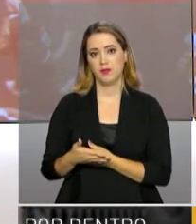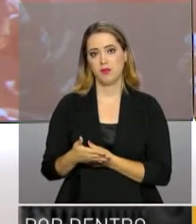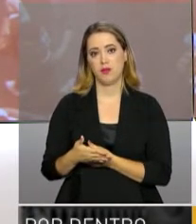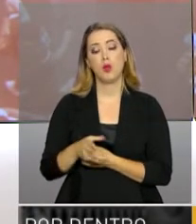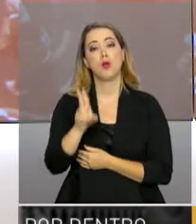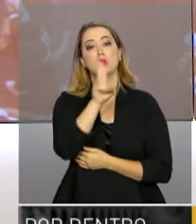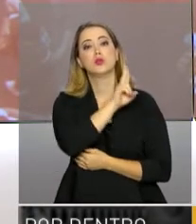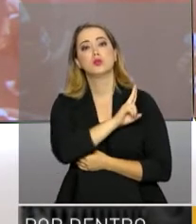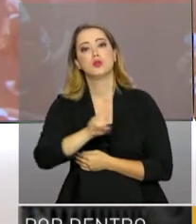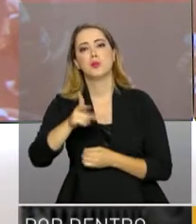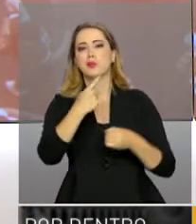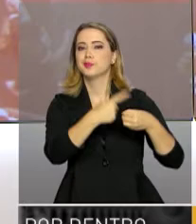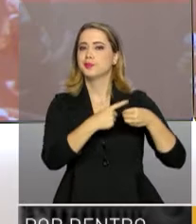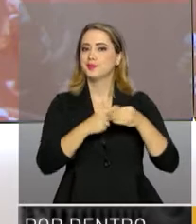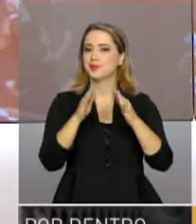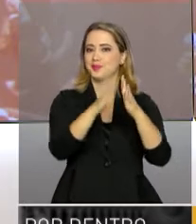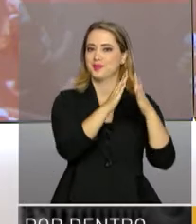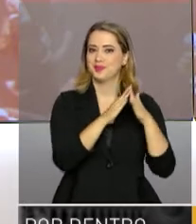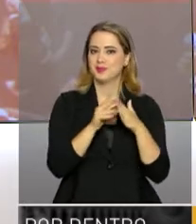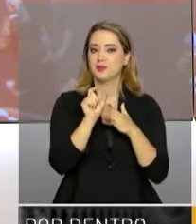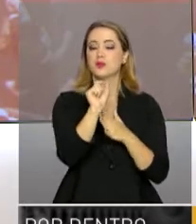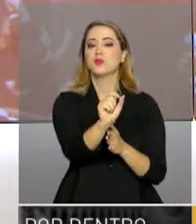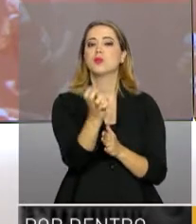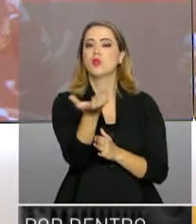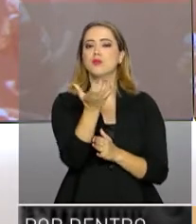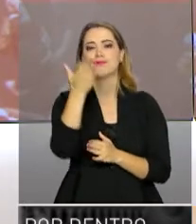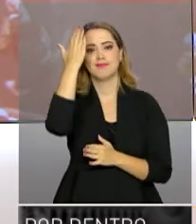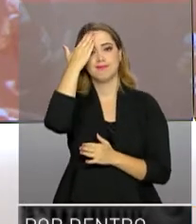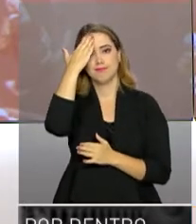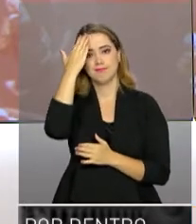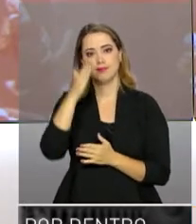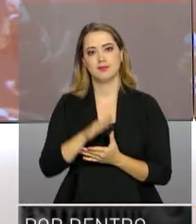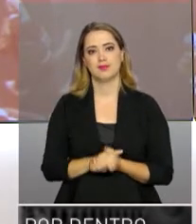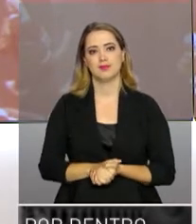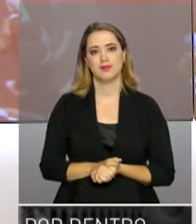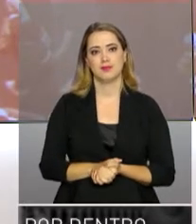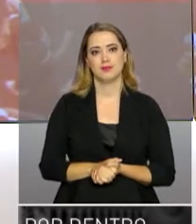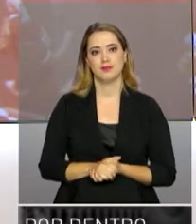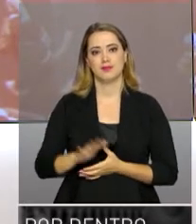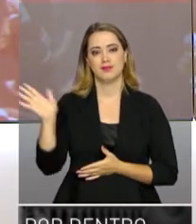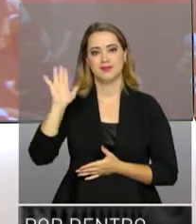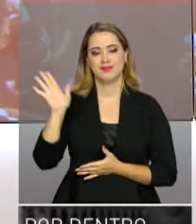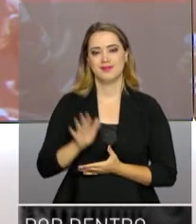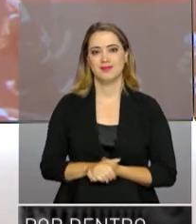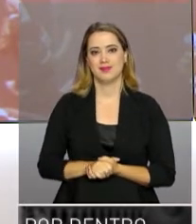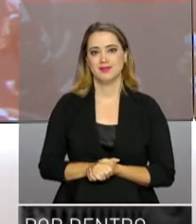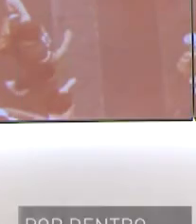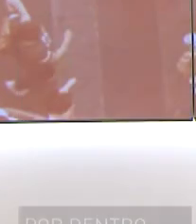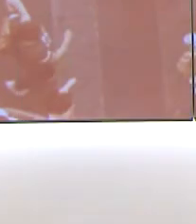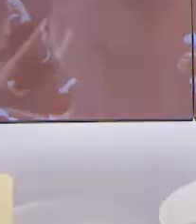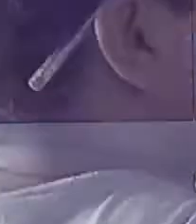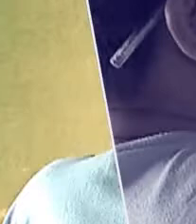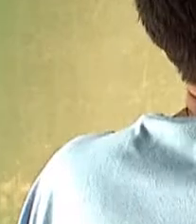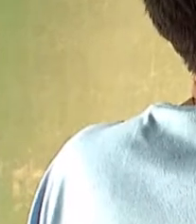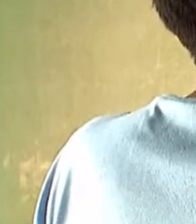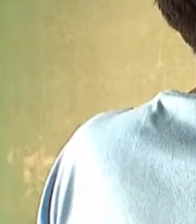pordentrodogoverno@presidencia.gov.br. Informe o seu nome, a cidade onde você mora e o que você gostaria de saber. Até a próxima!